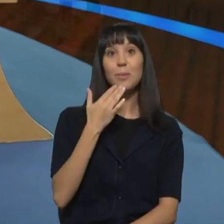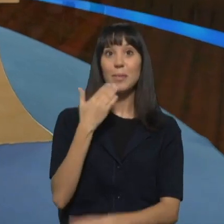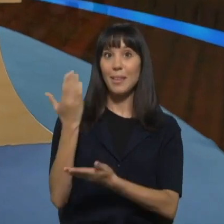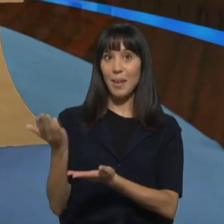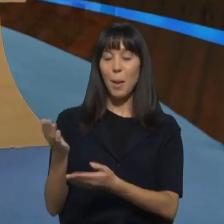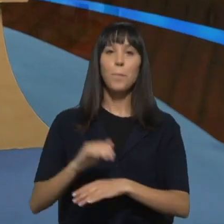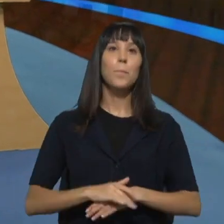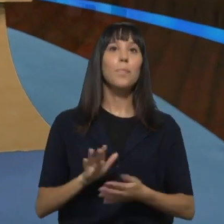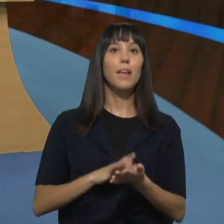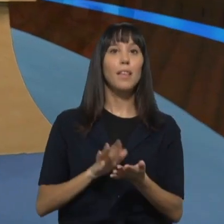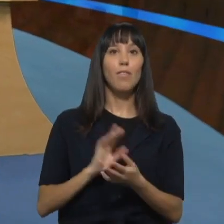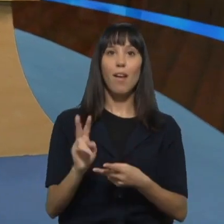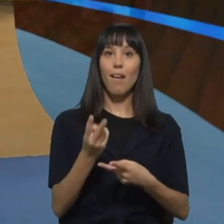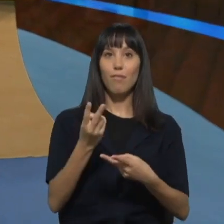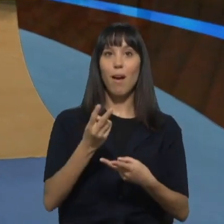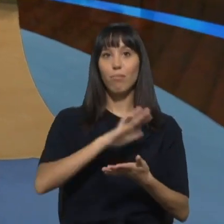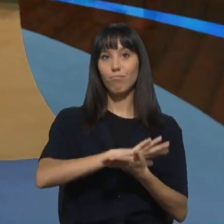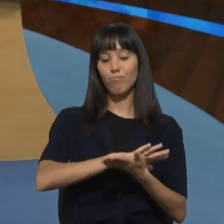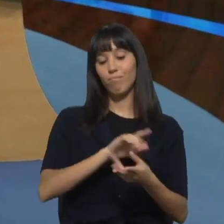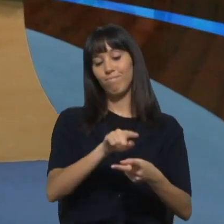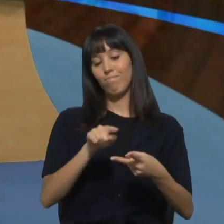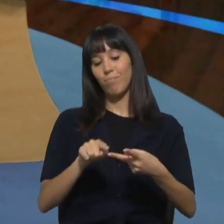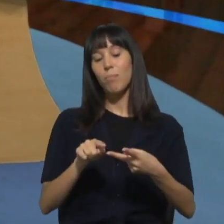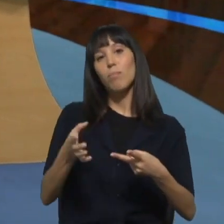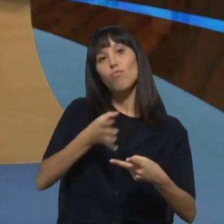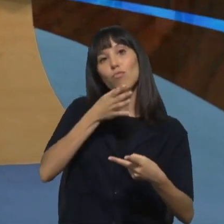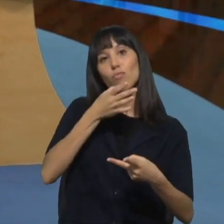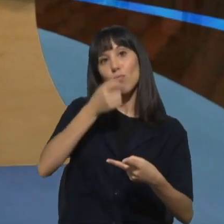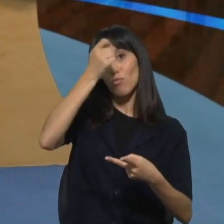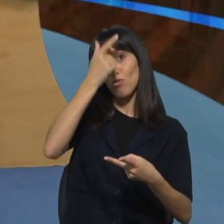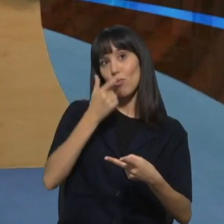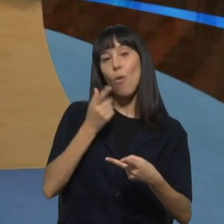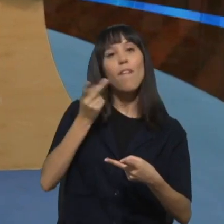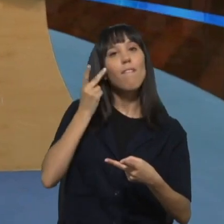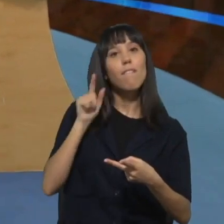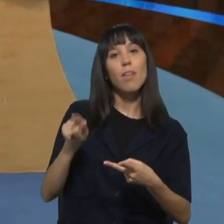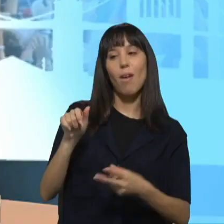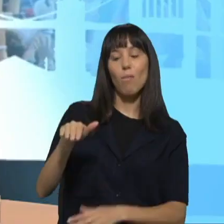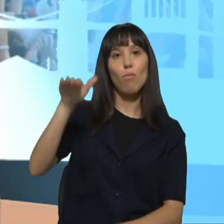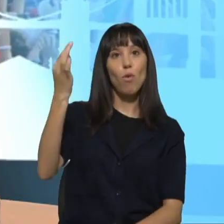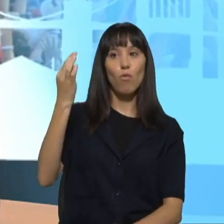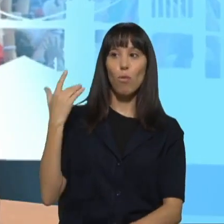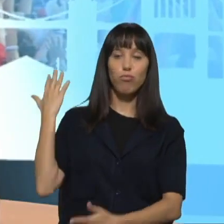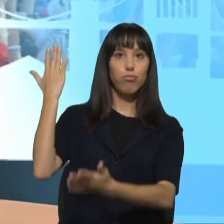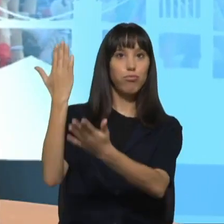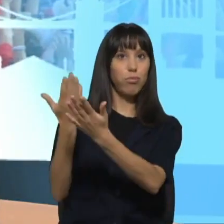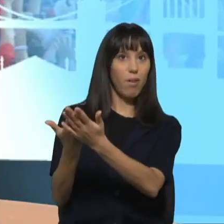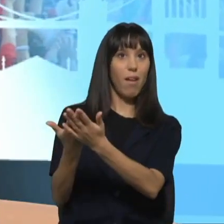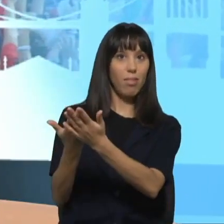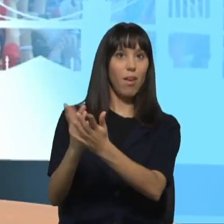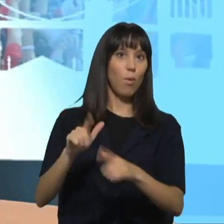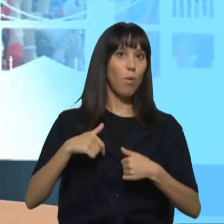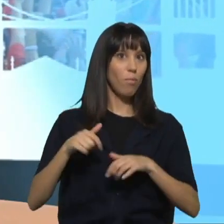2 volumes para falar de uma vida que podemos dizer desde o primeiro momento até à resignação, em